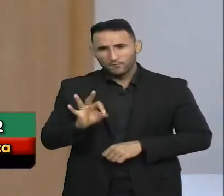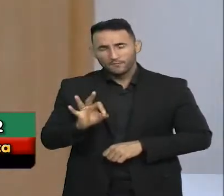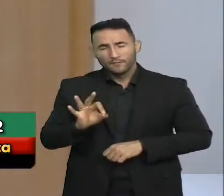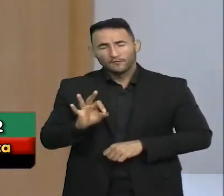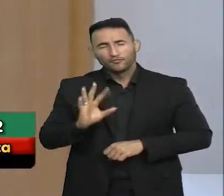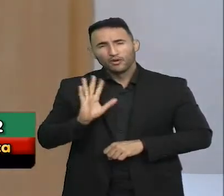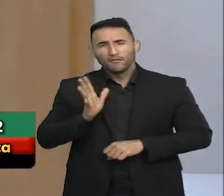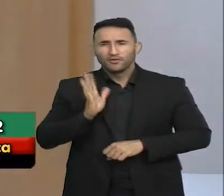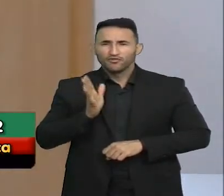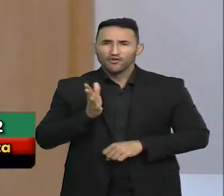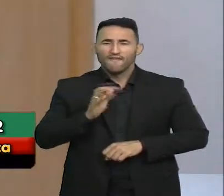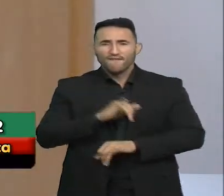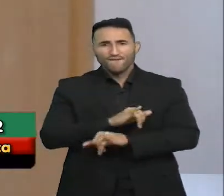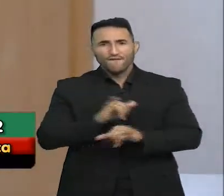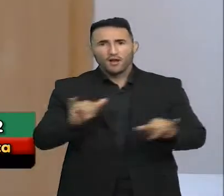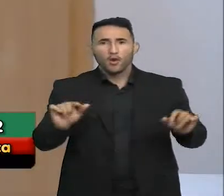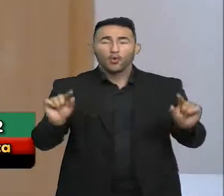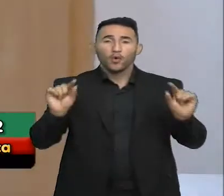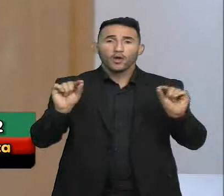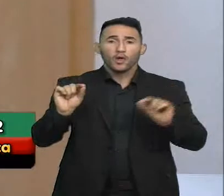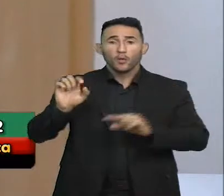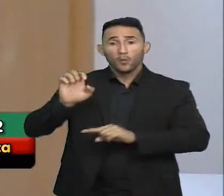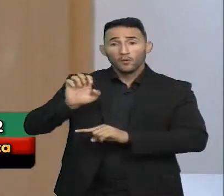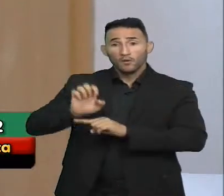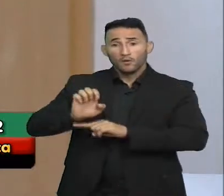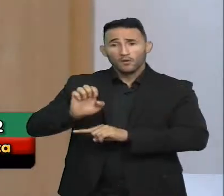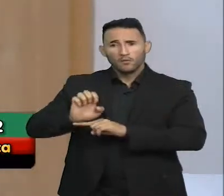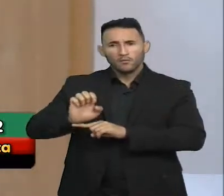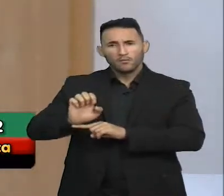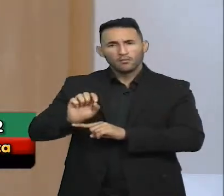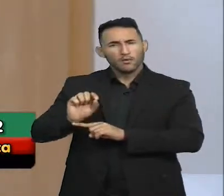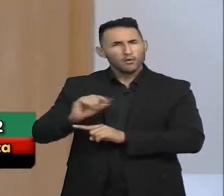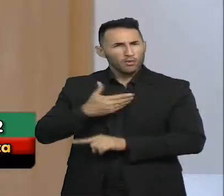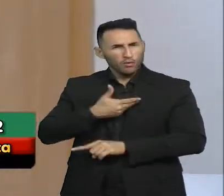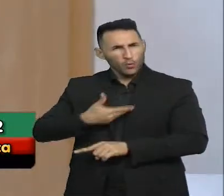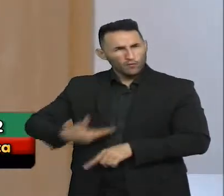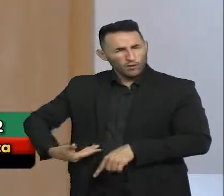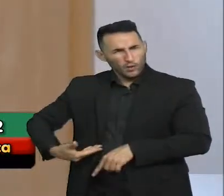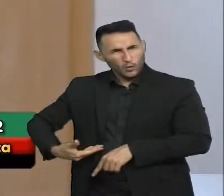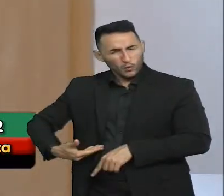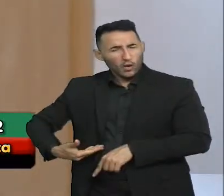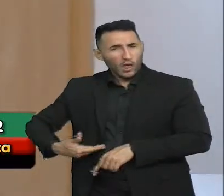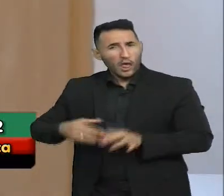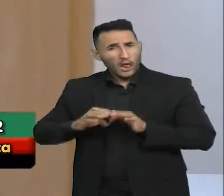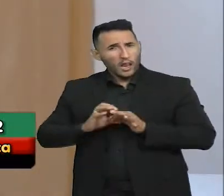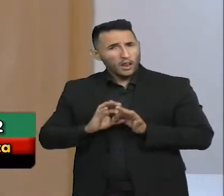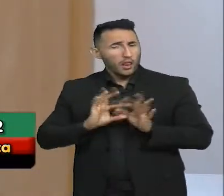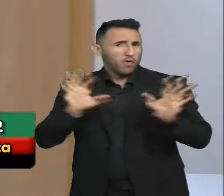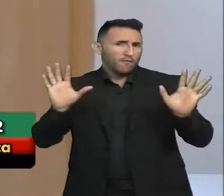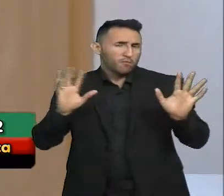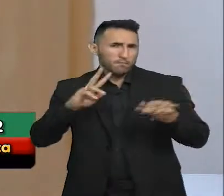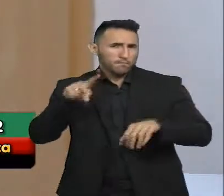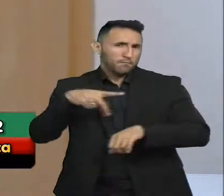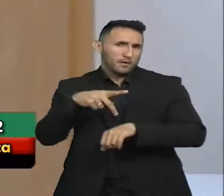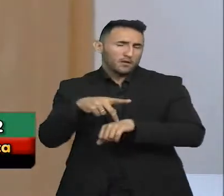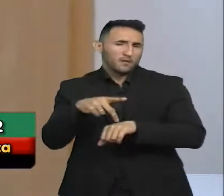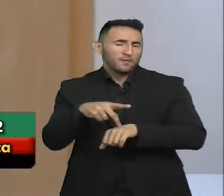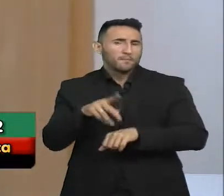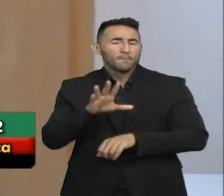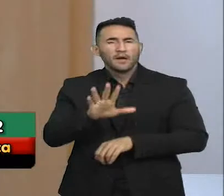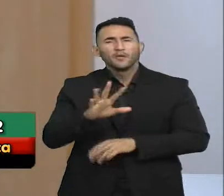comentado que o Estado, e a gente entende ele como o Estado sendo laico, né? E o que significa